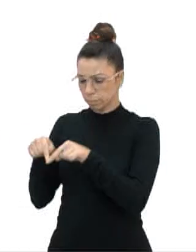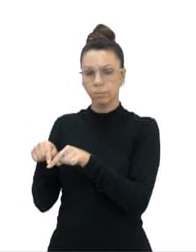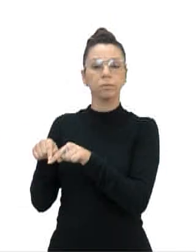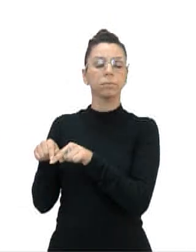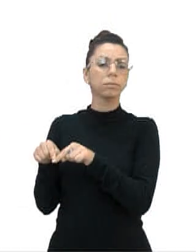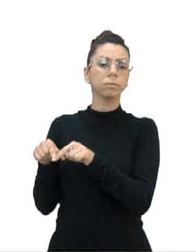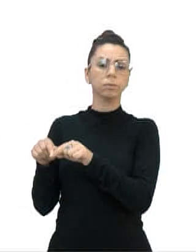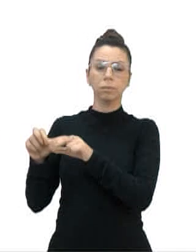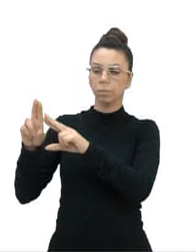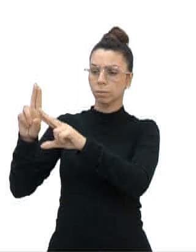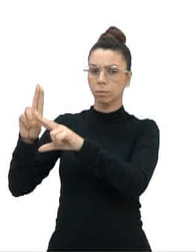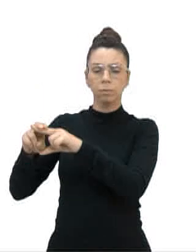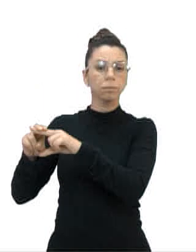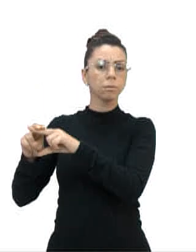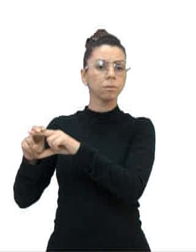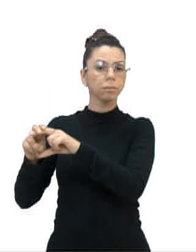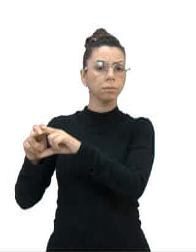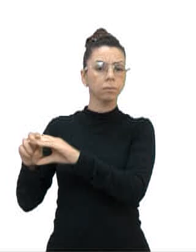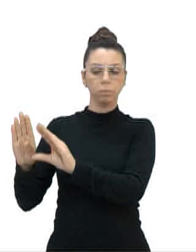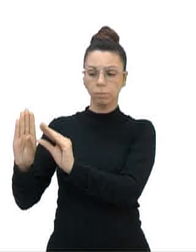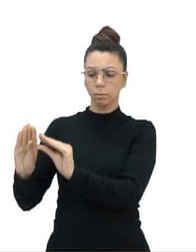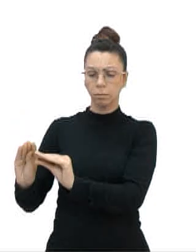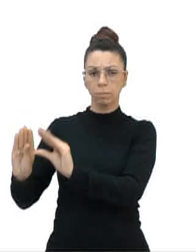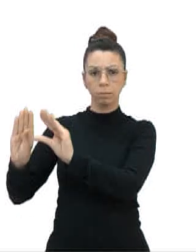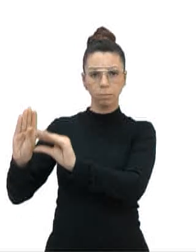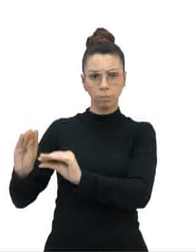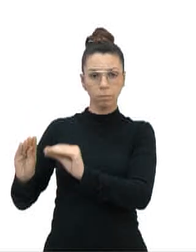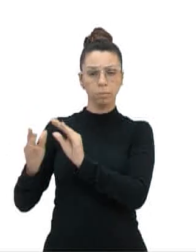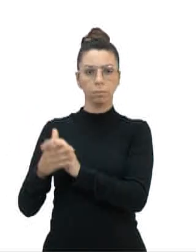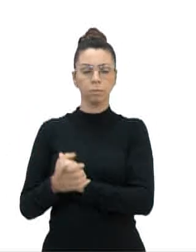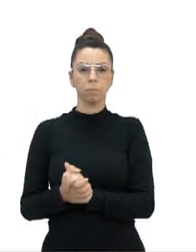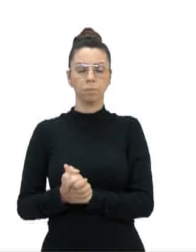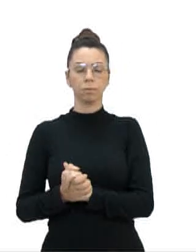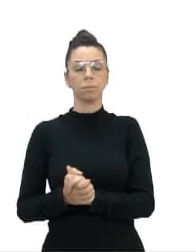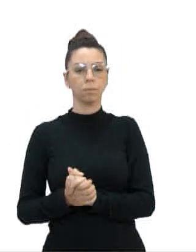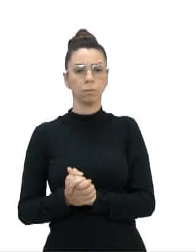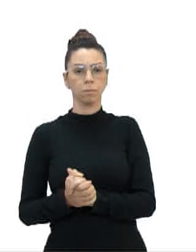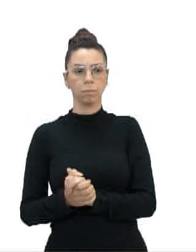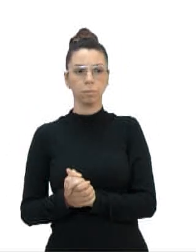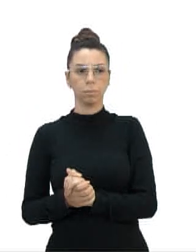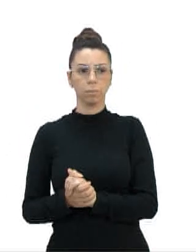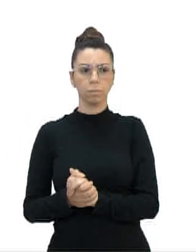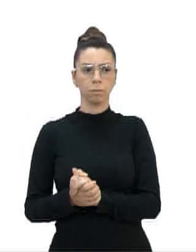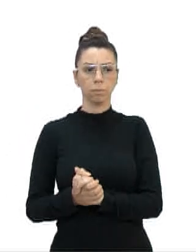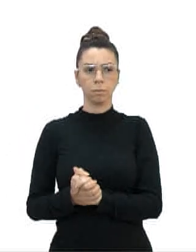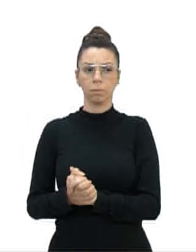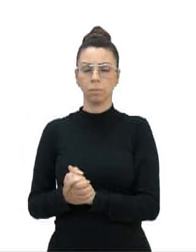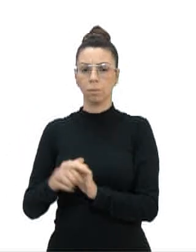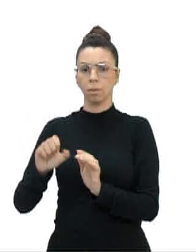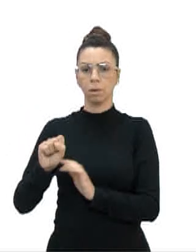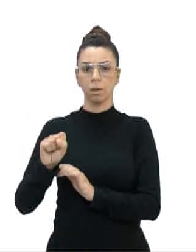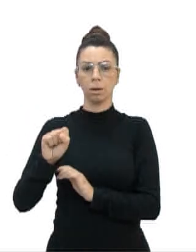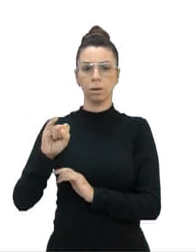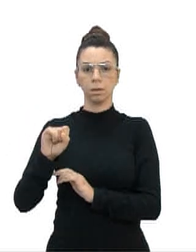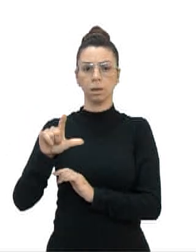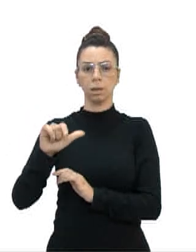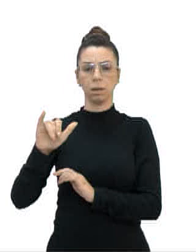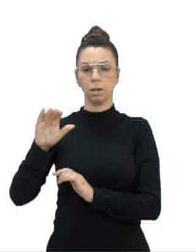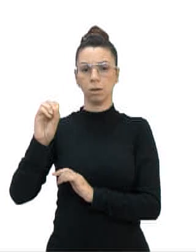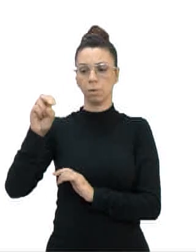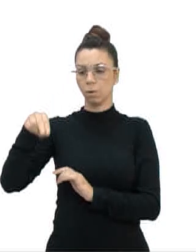sofá, el sillón, sillón, aquela poltrona individual, la televisión ou